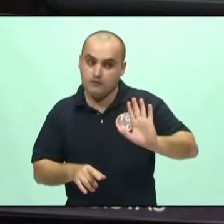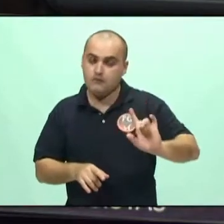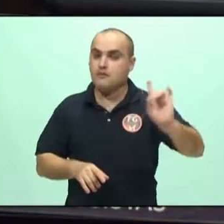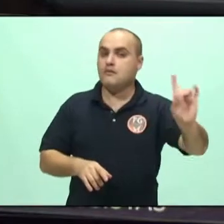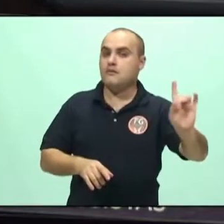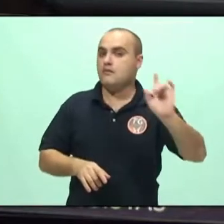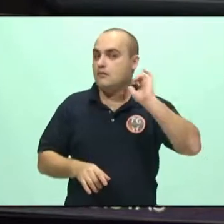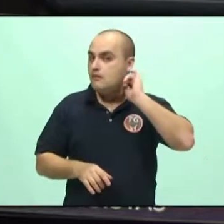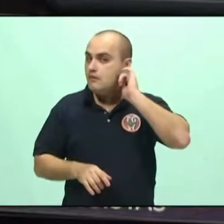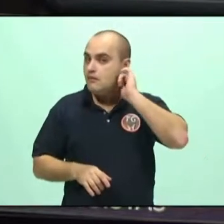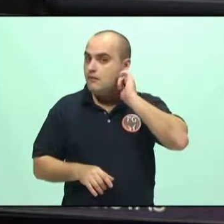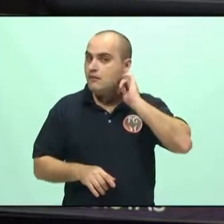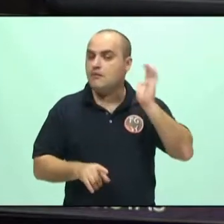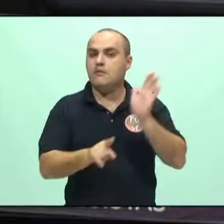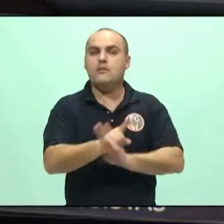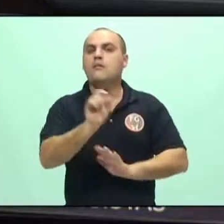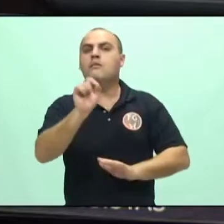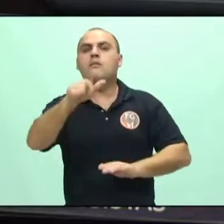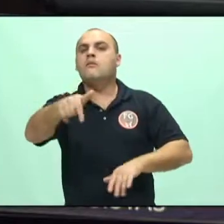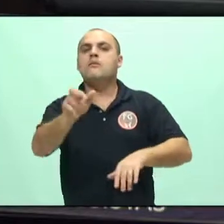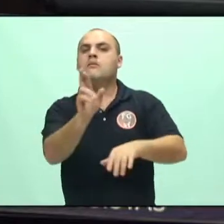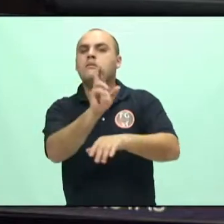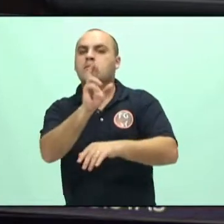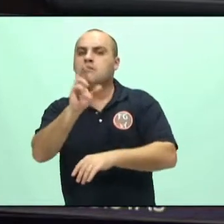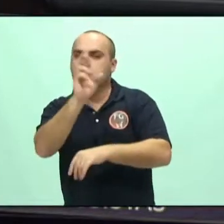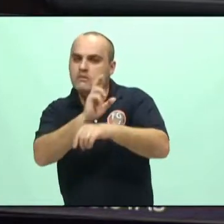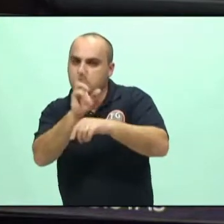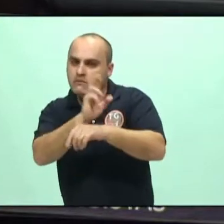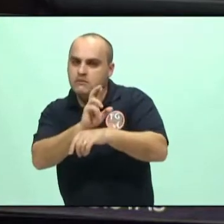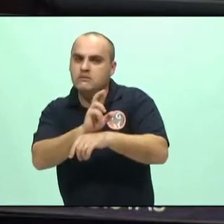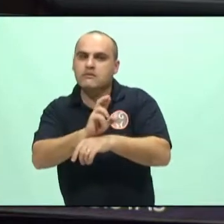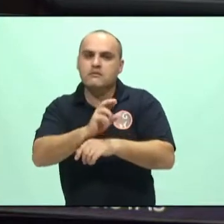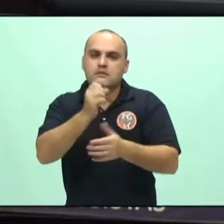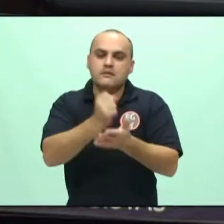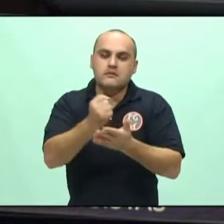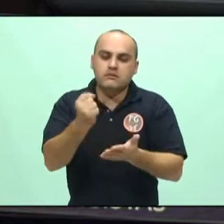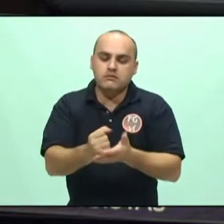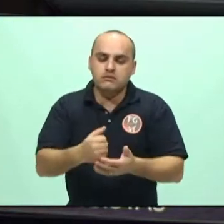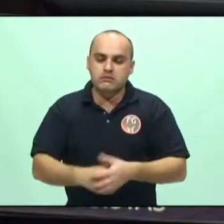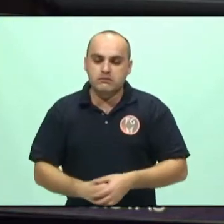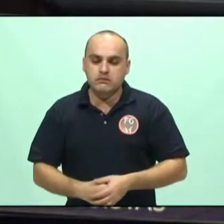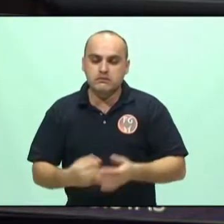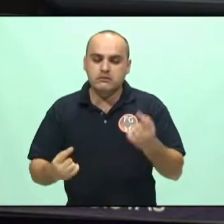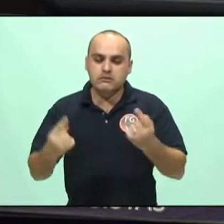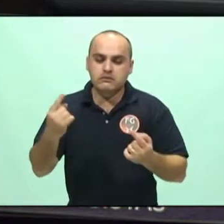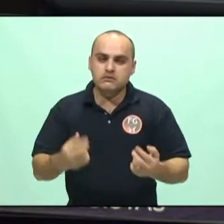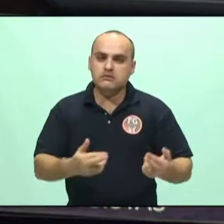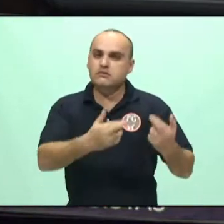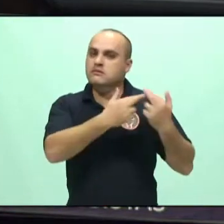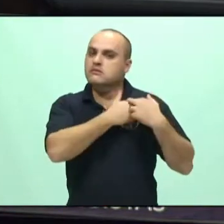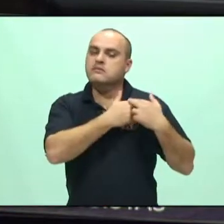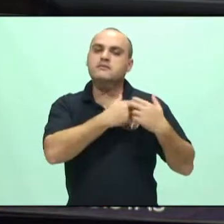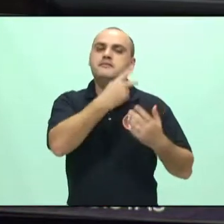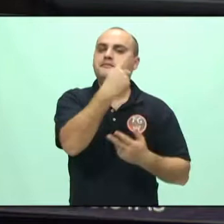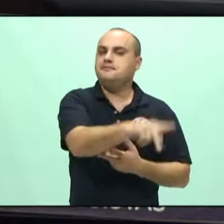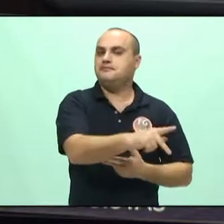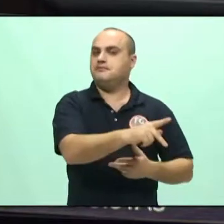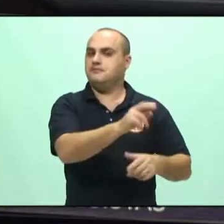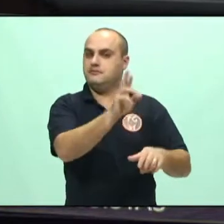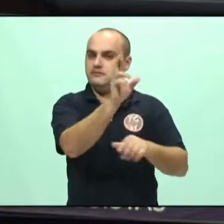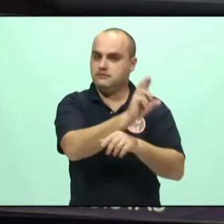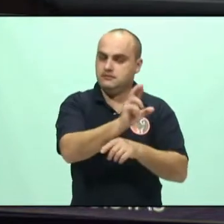questionário aqui quem é o fiscal do contrato e sobre qual responsabilização lhe será feita também com relação